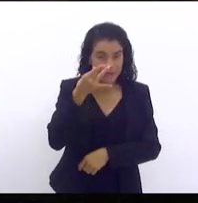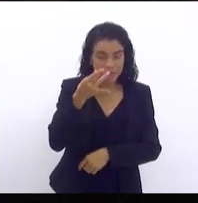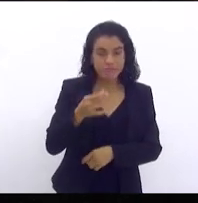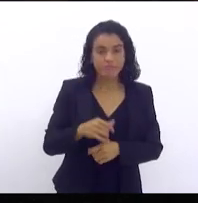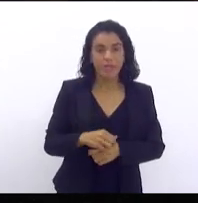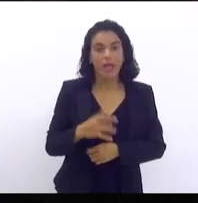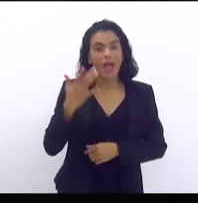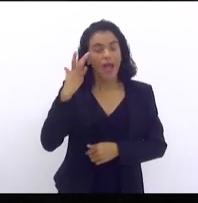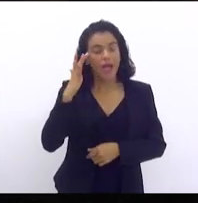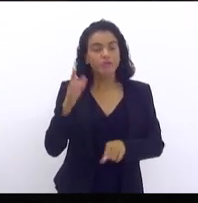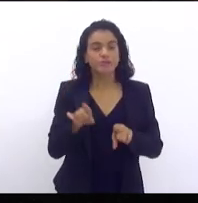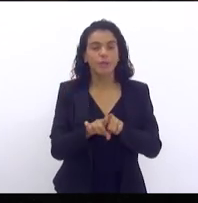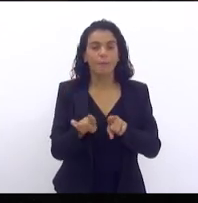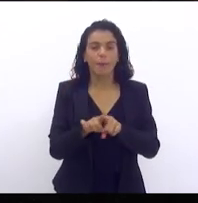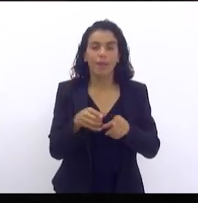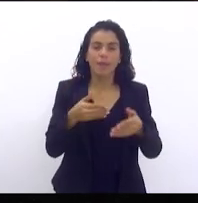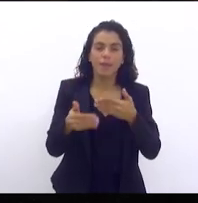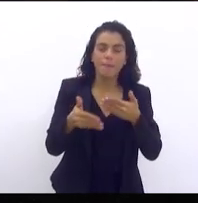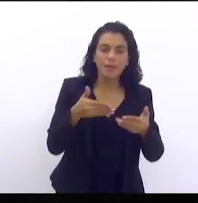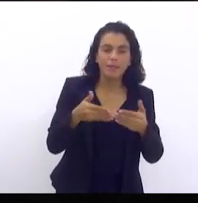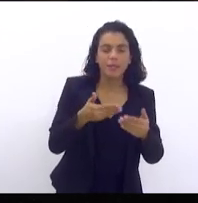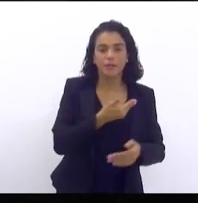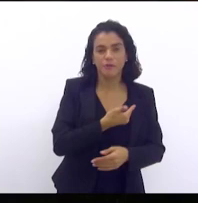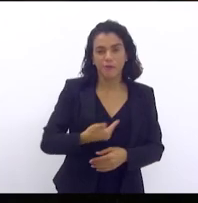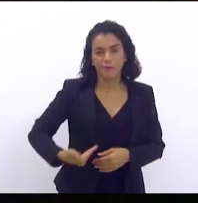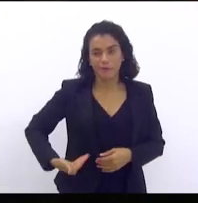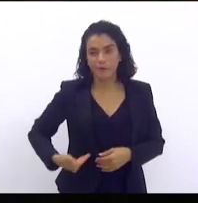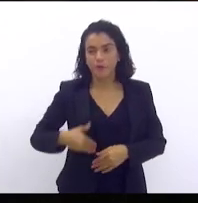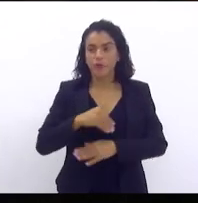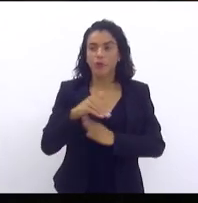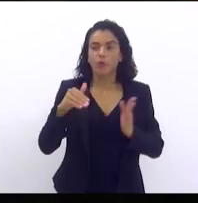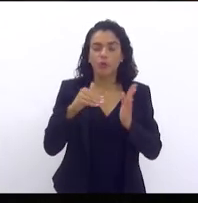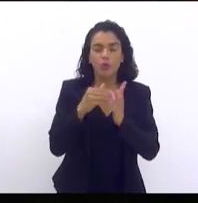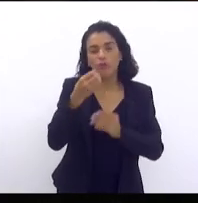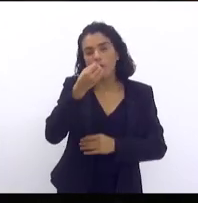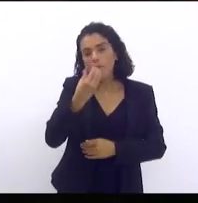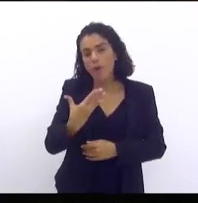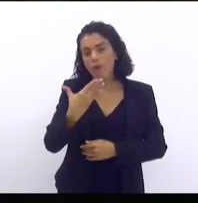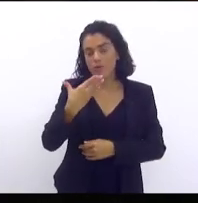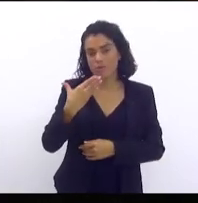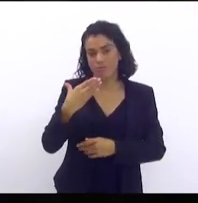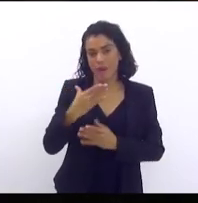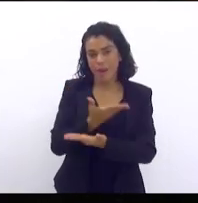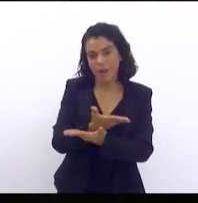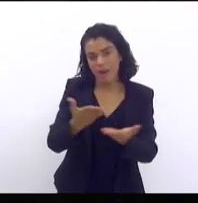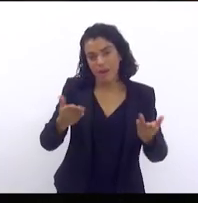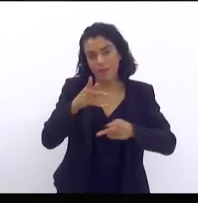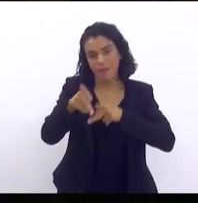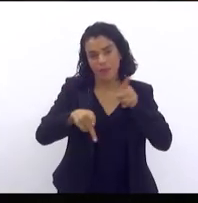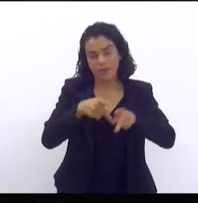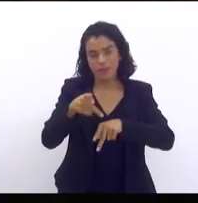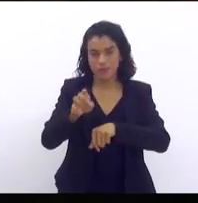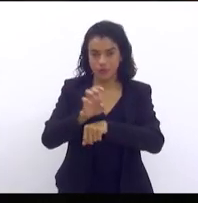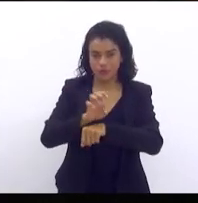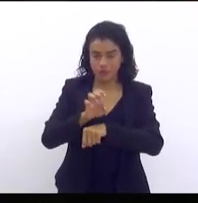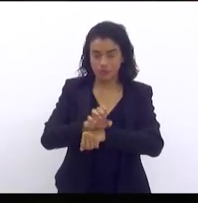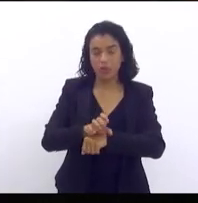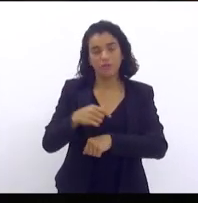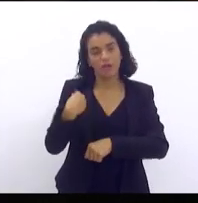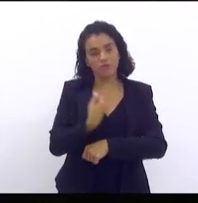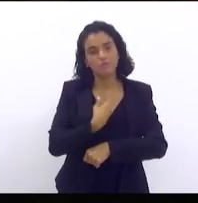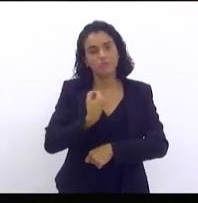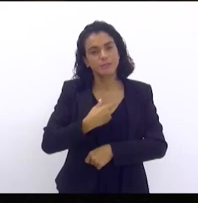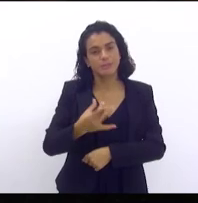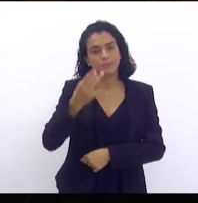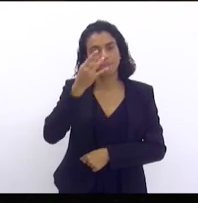Acho que, independente de governo, tudo que for bom para a cidade, para o nosso Estado, a gente tem que